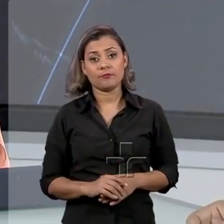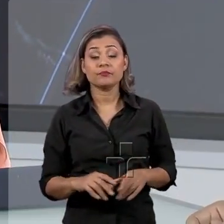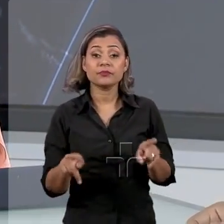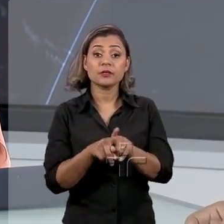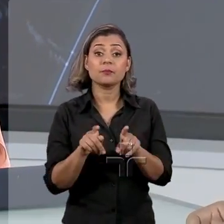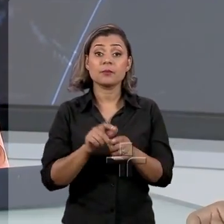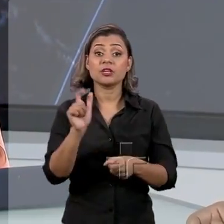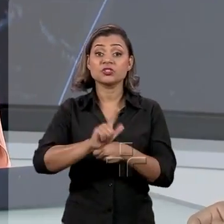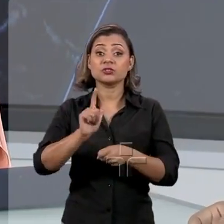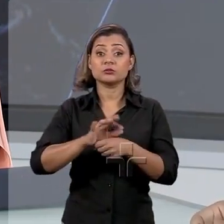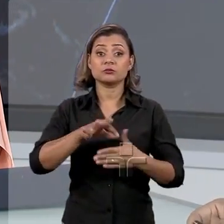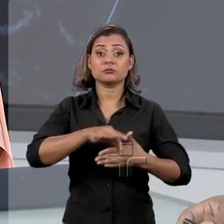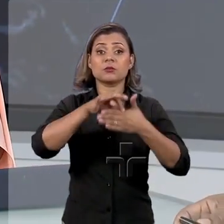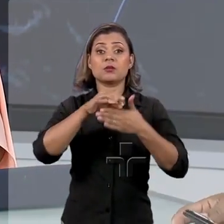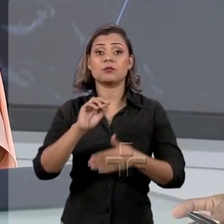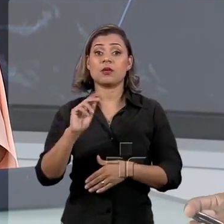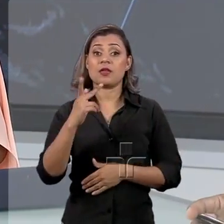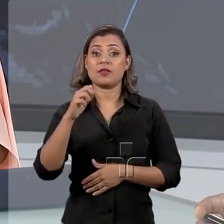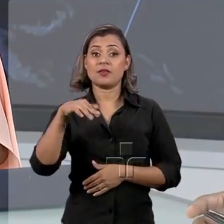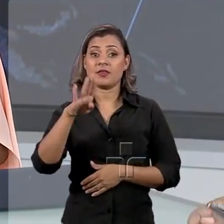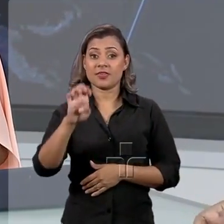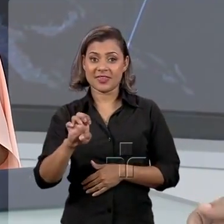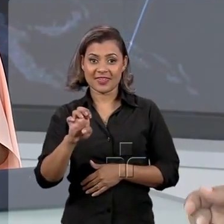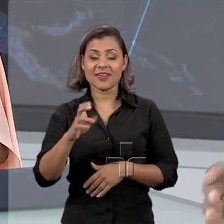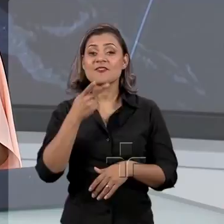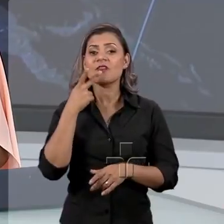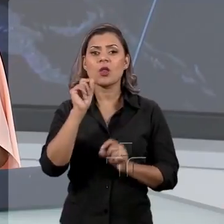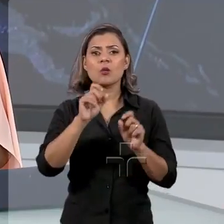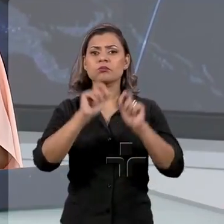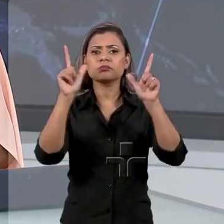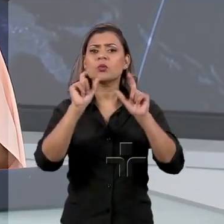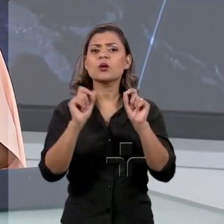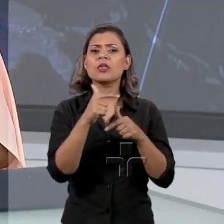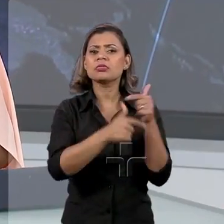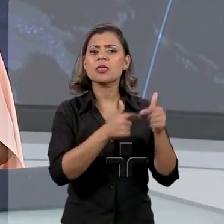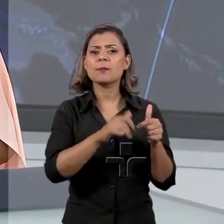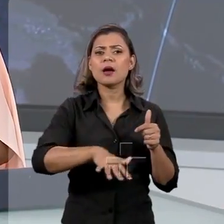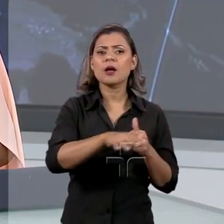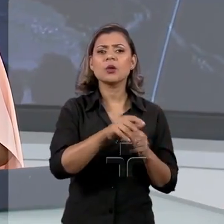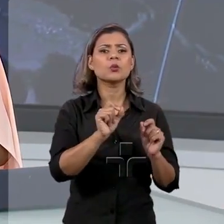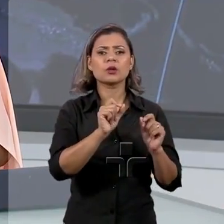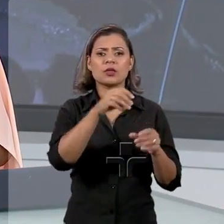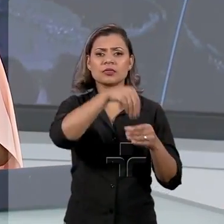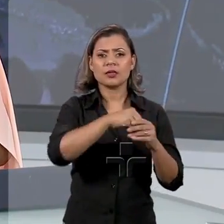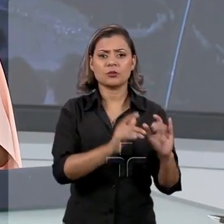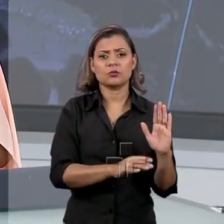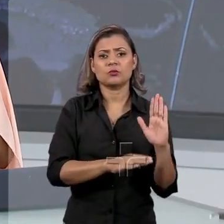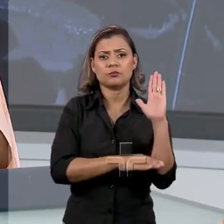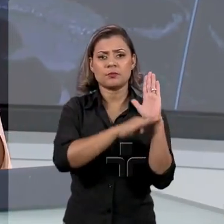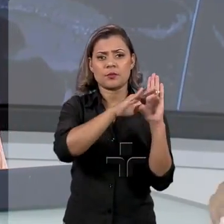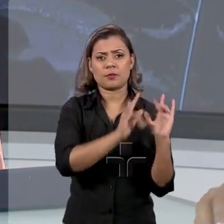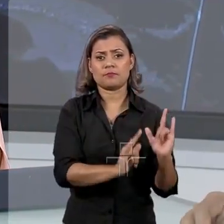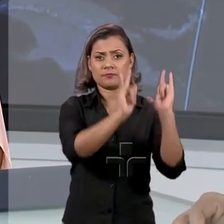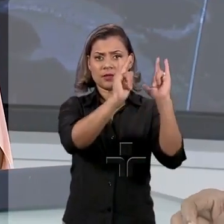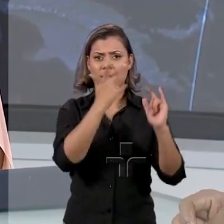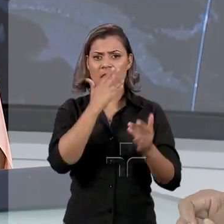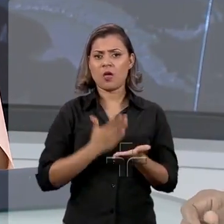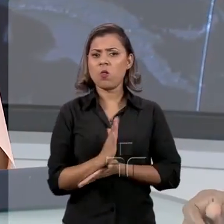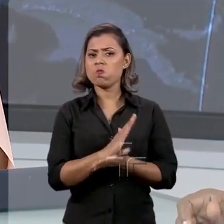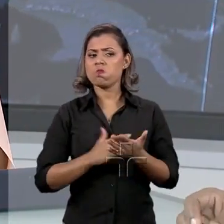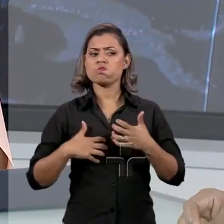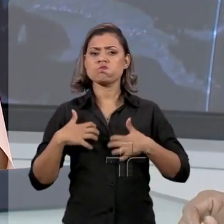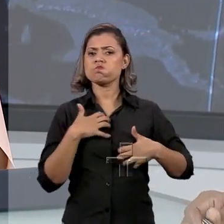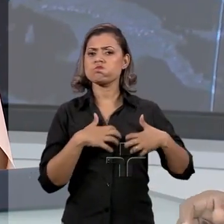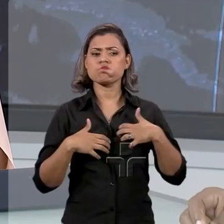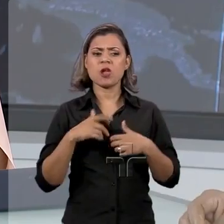Fogaça vem chamando a atenção para o trabalho dos síndicos. Como ele, muitos moradores se sentem incomodados com a